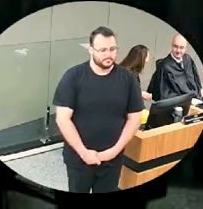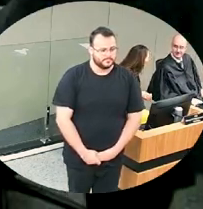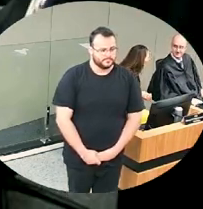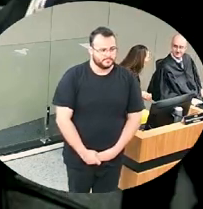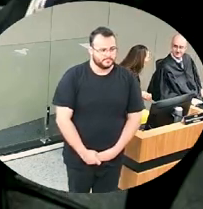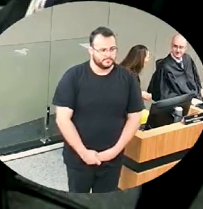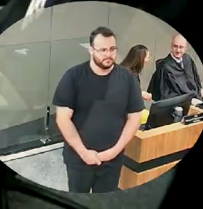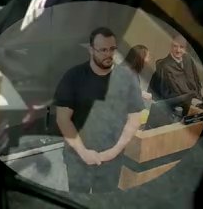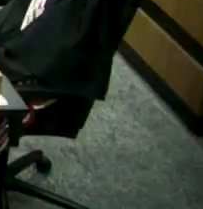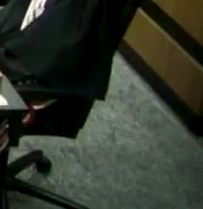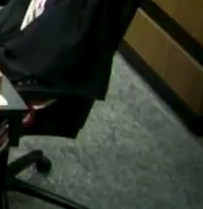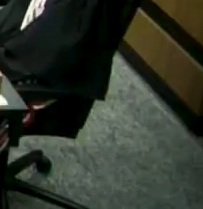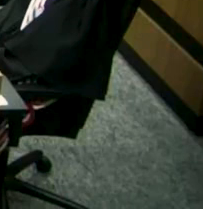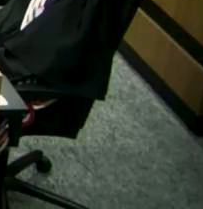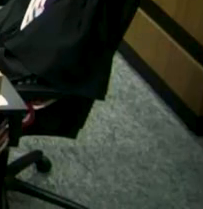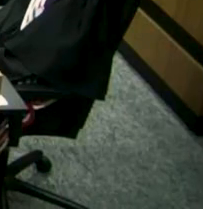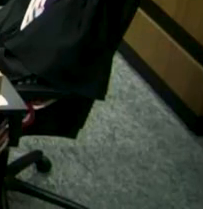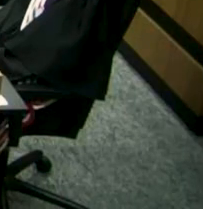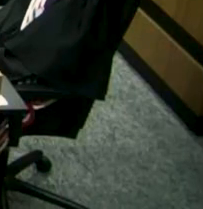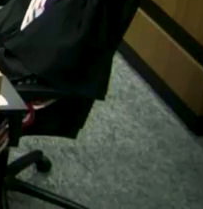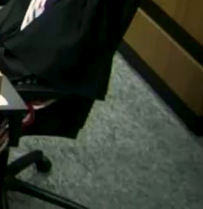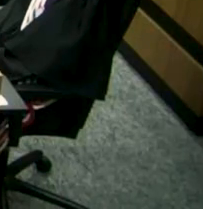Antonio f